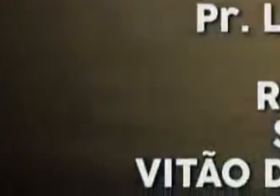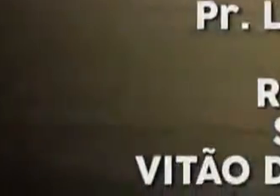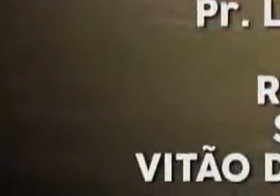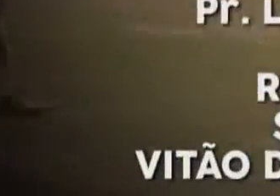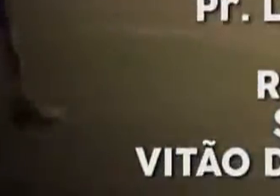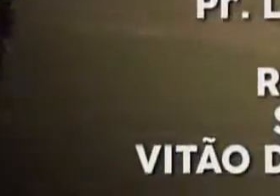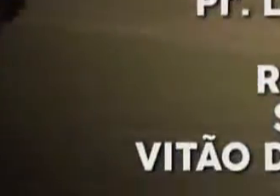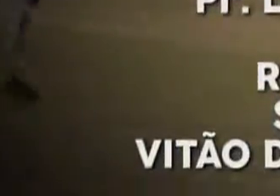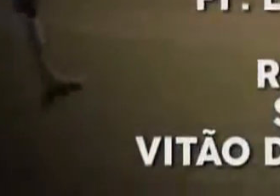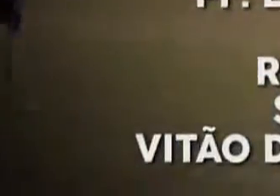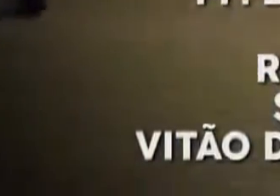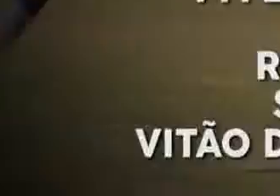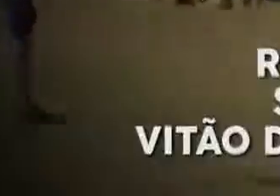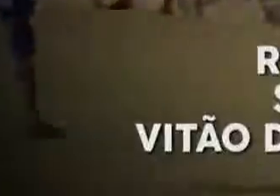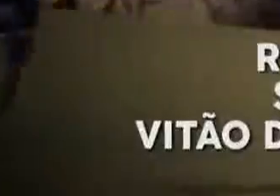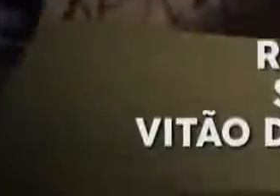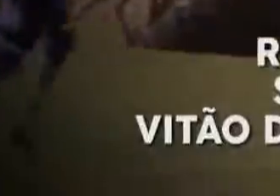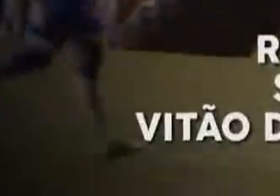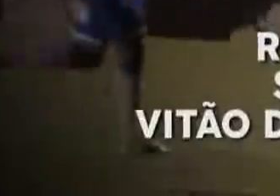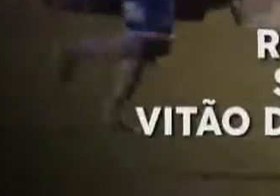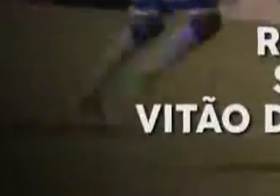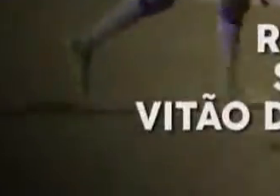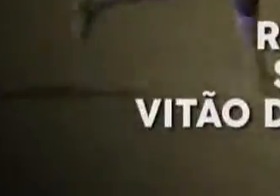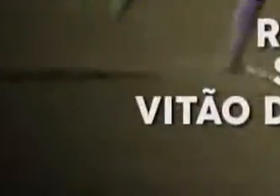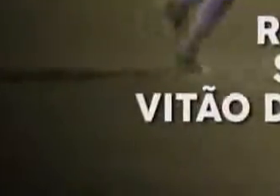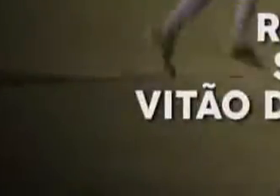gentil pátria amada Brasil